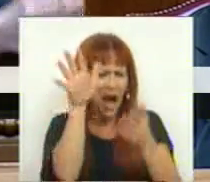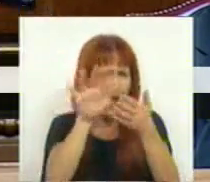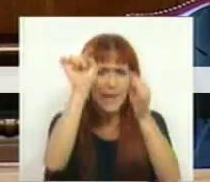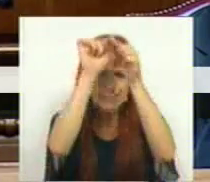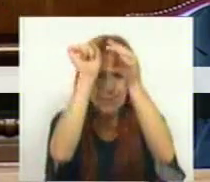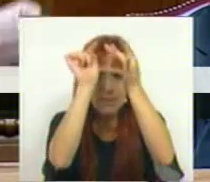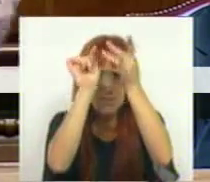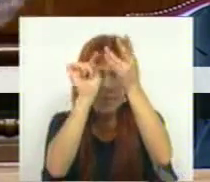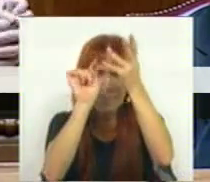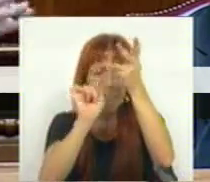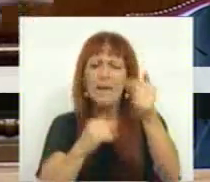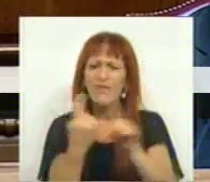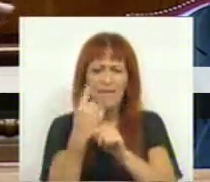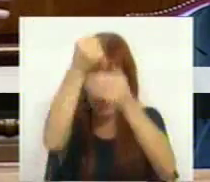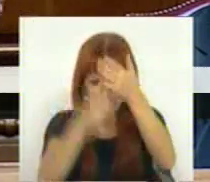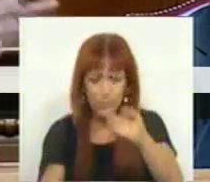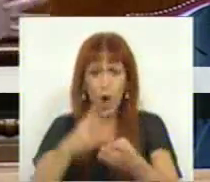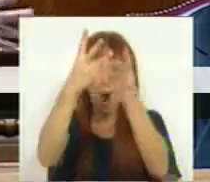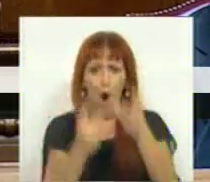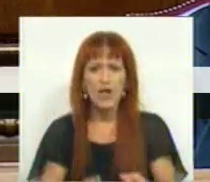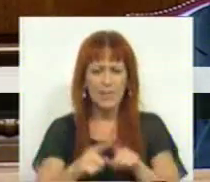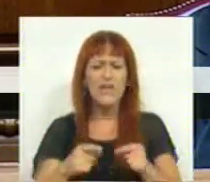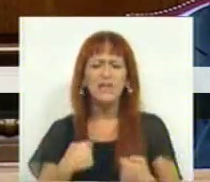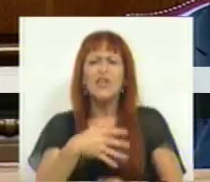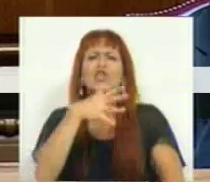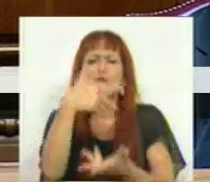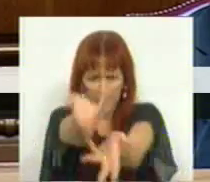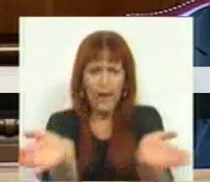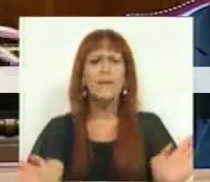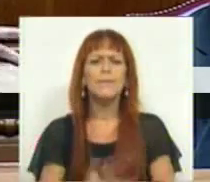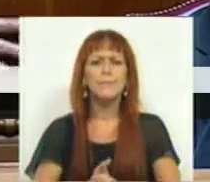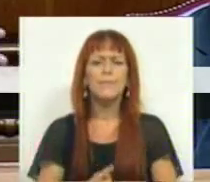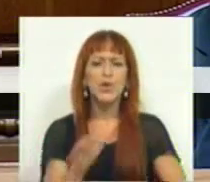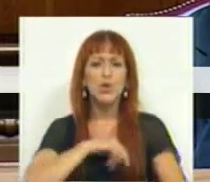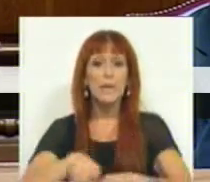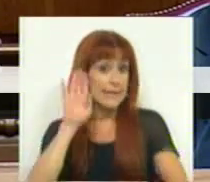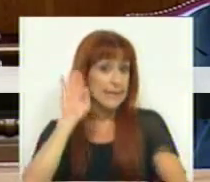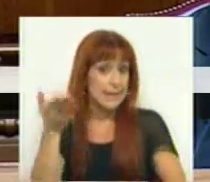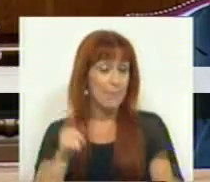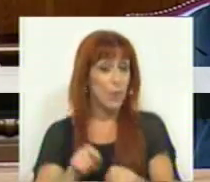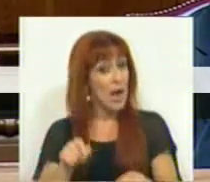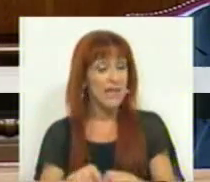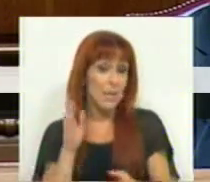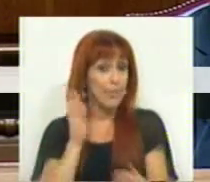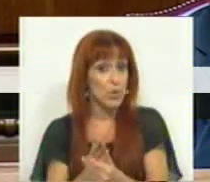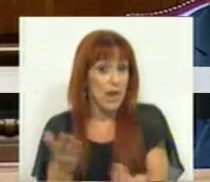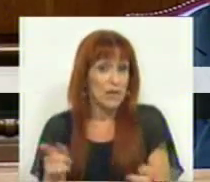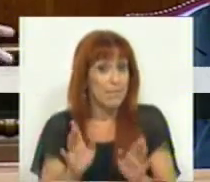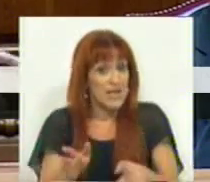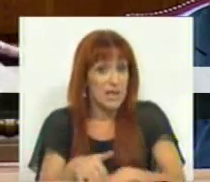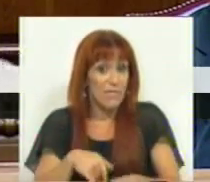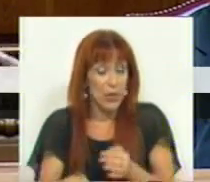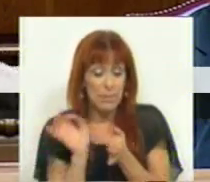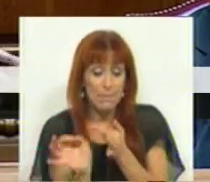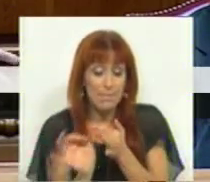por área, rúbrica por rúbrica orçamental. Isso lá estará explicado. O senhor deputado sabe que esse é um processo que tem de ser